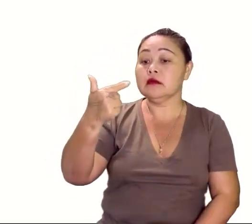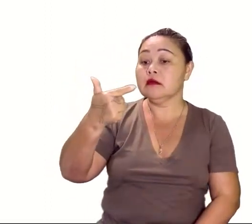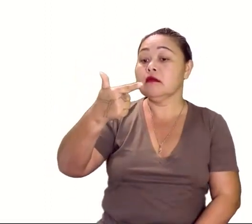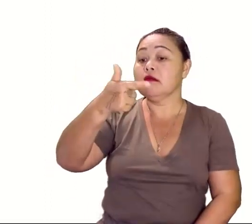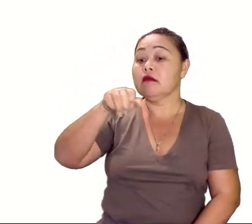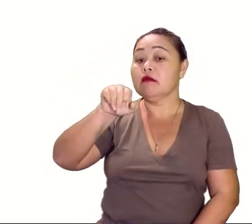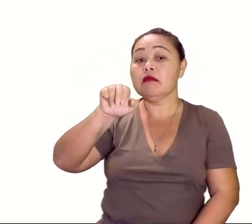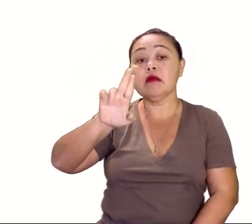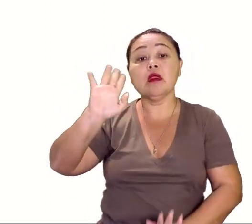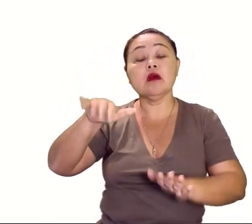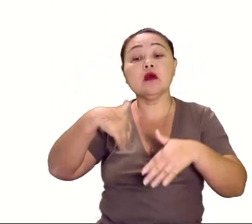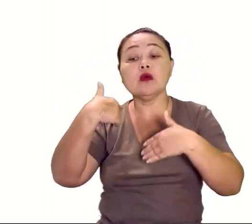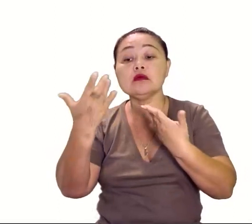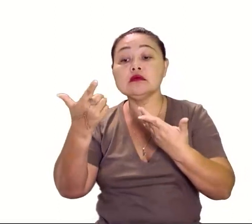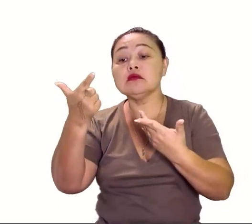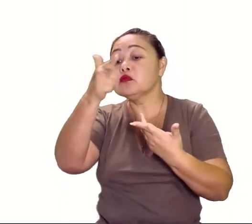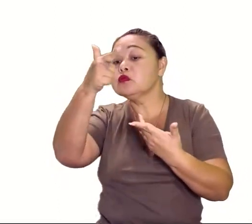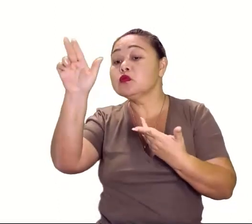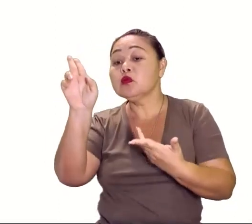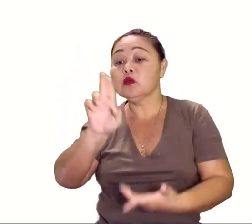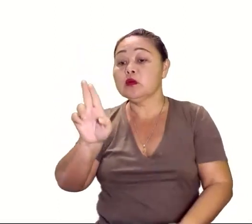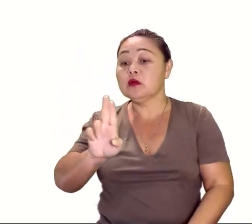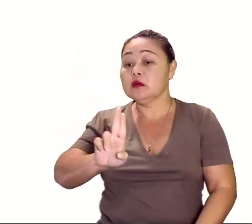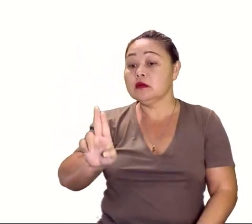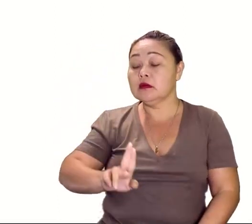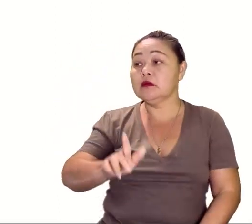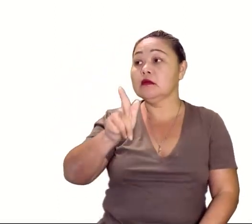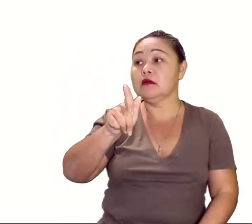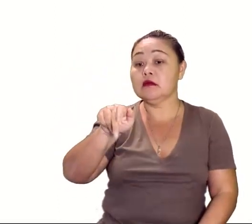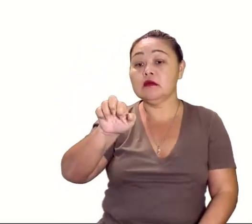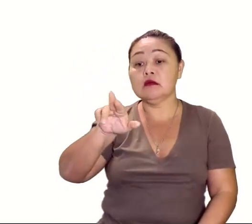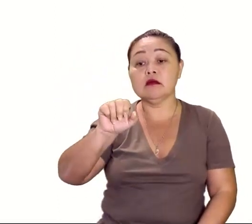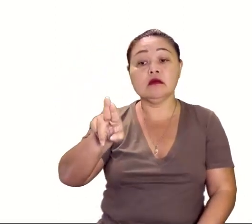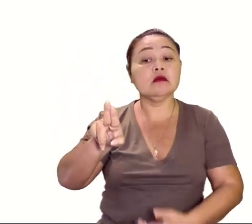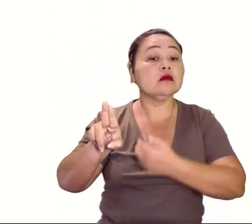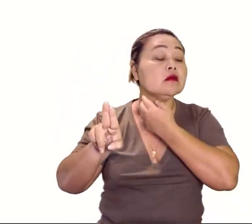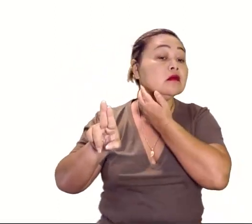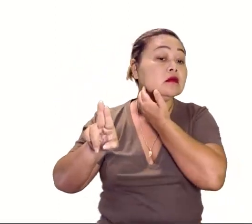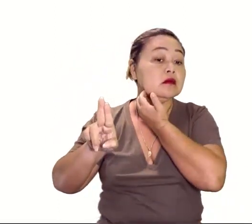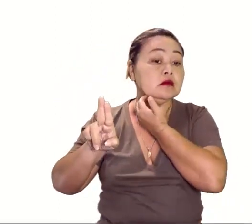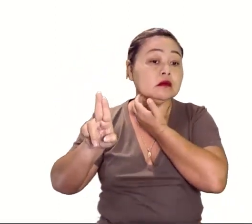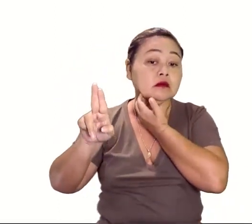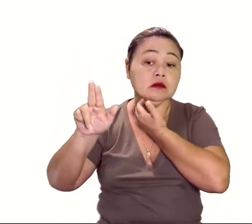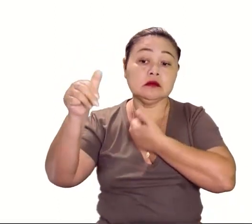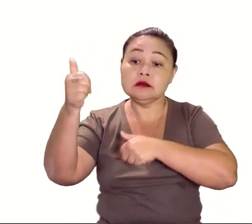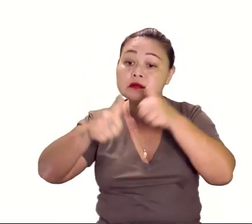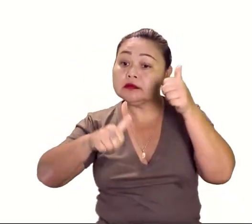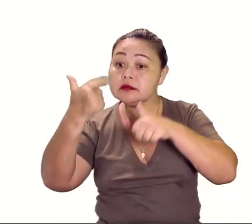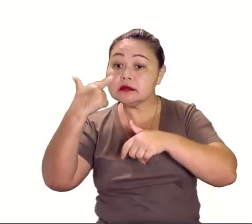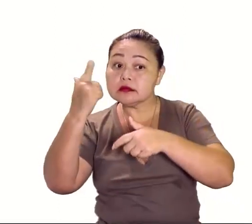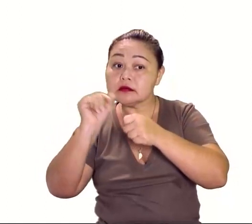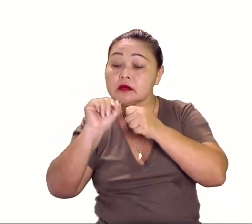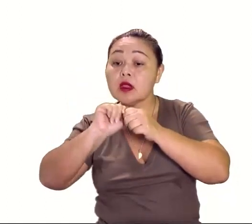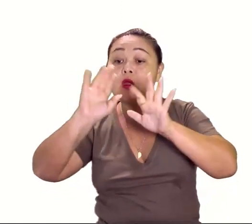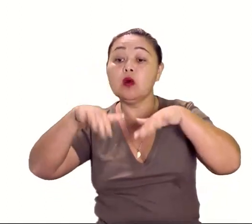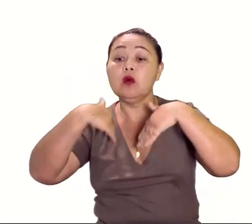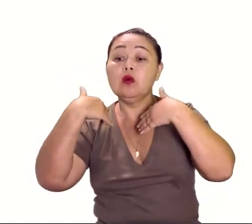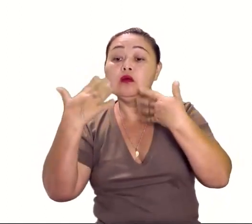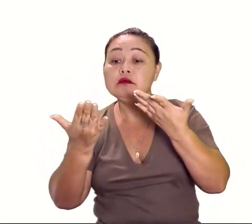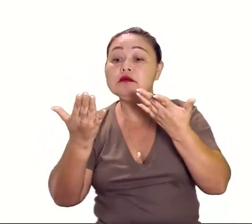E diga o grau das demais. Muito bem, então a gente tem que analisar primeiro e falar quais delas são